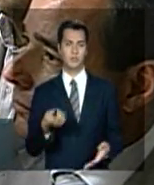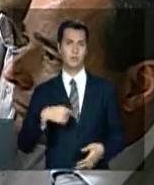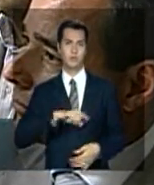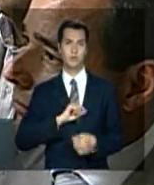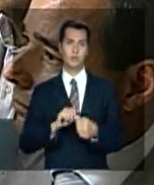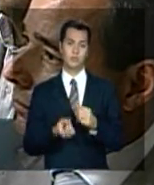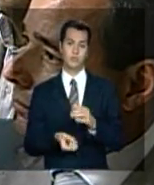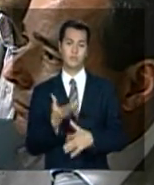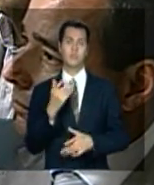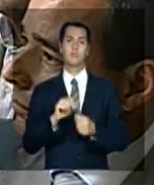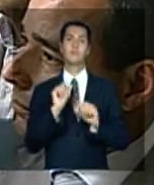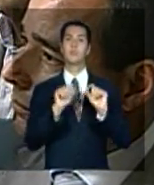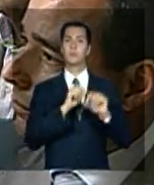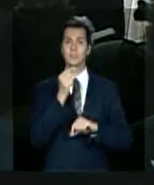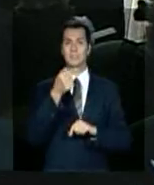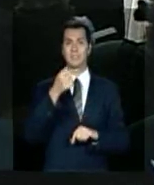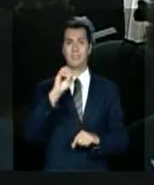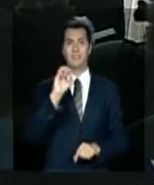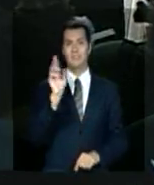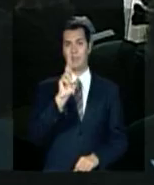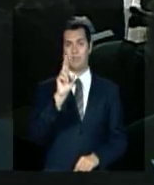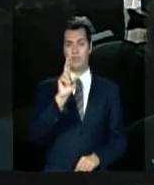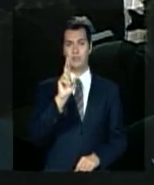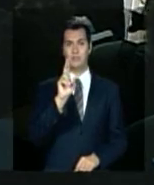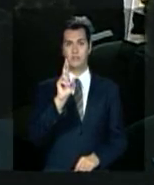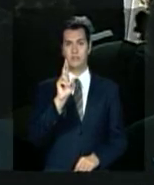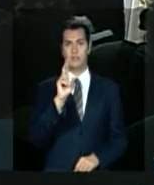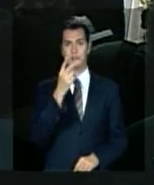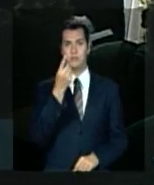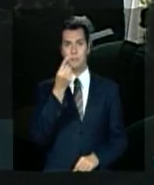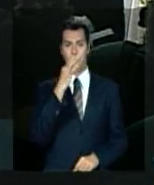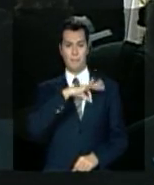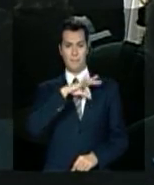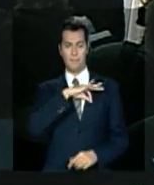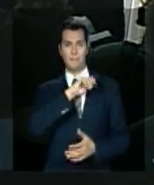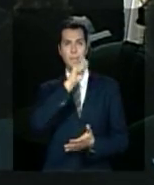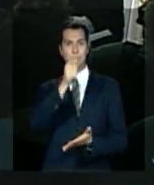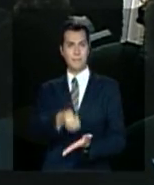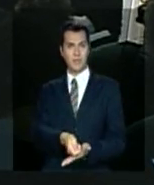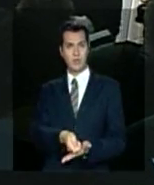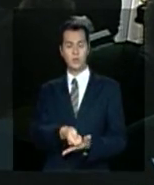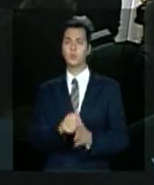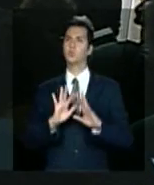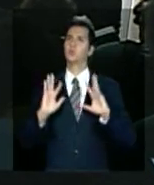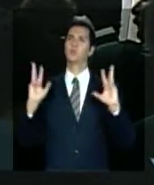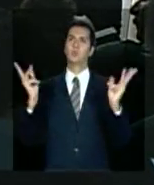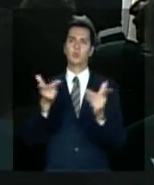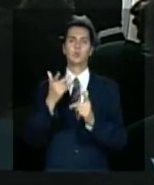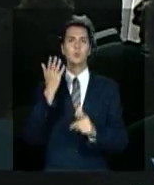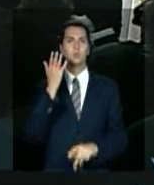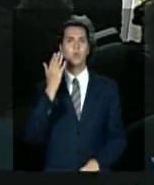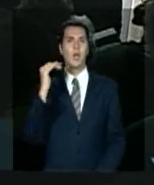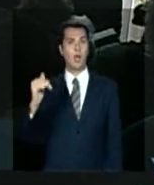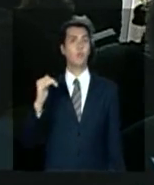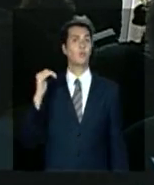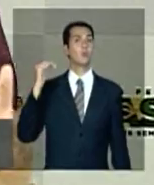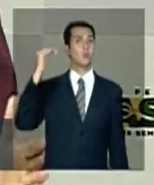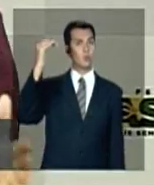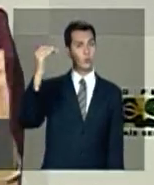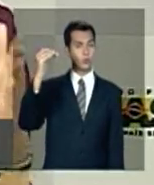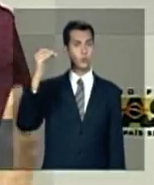programa que dá r$ 70 de renda mínima para qual para todo adulto ou todos ah ah